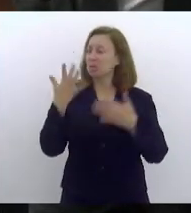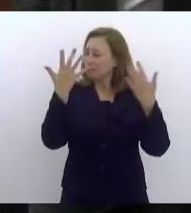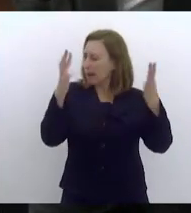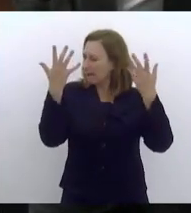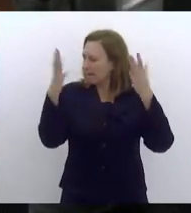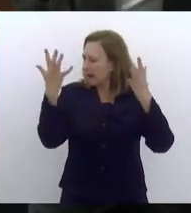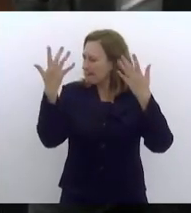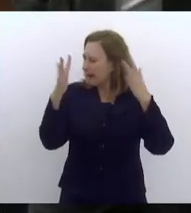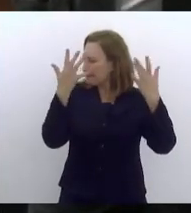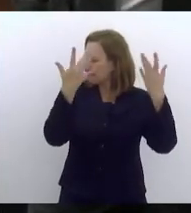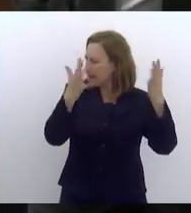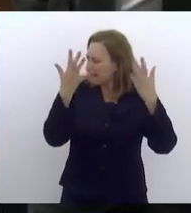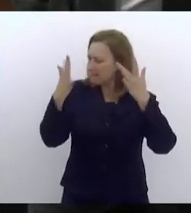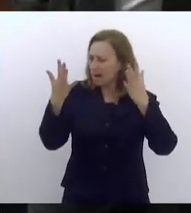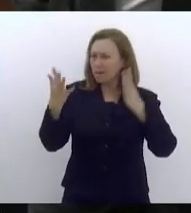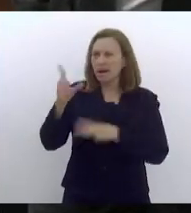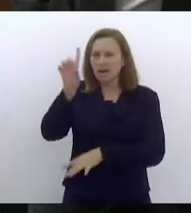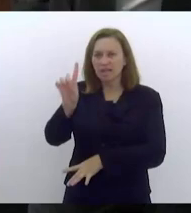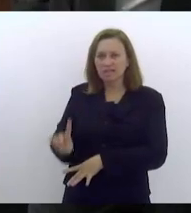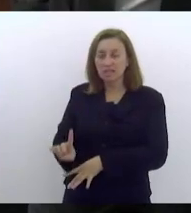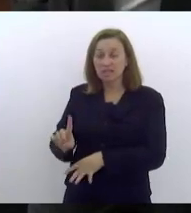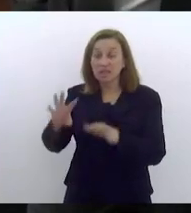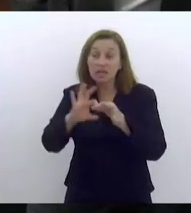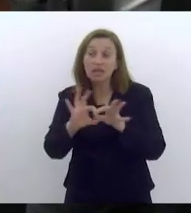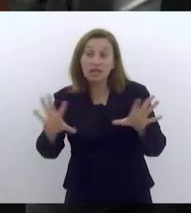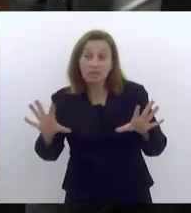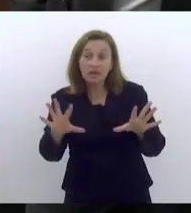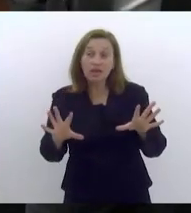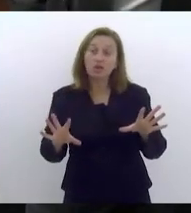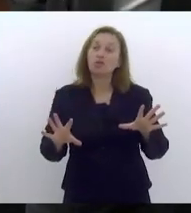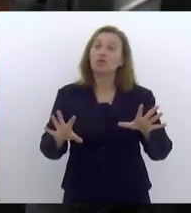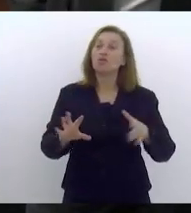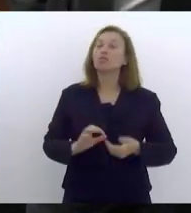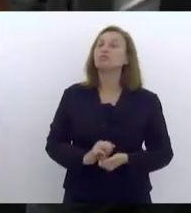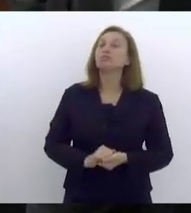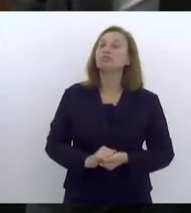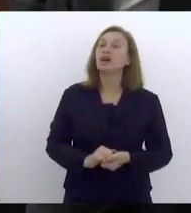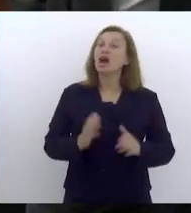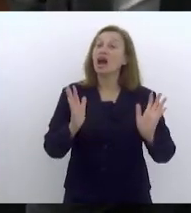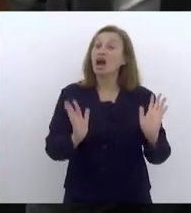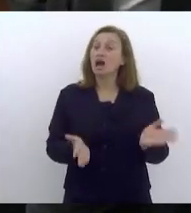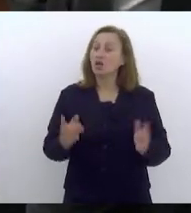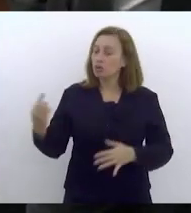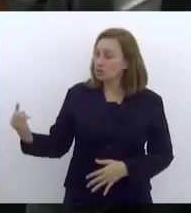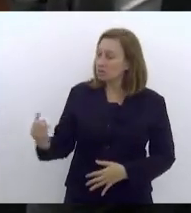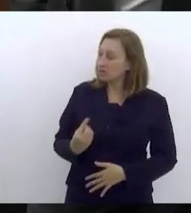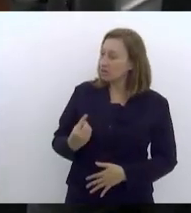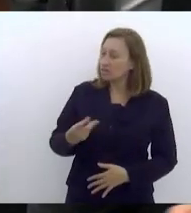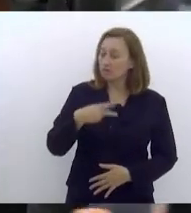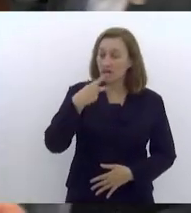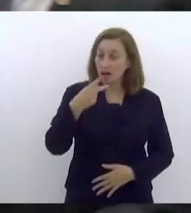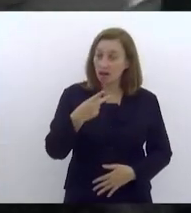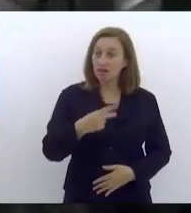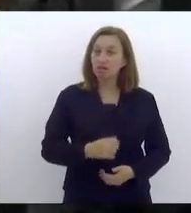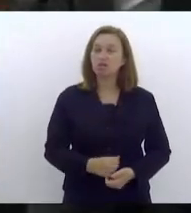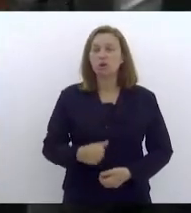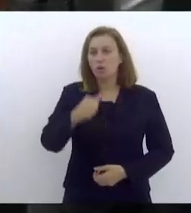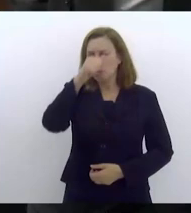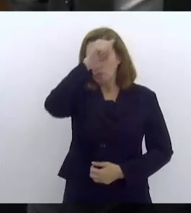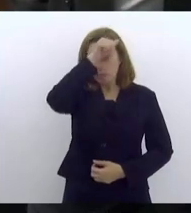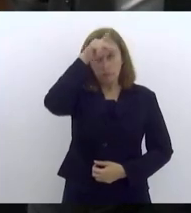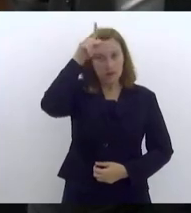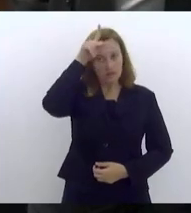a excrescência, a diretora que autorizou a excrescência. Agora, eu venho deixar claro o seguinte: o